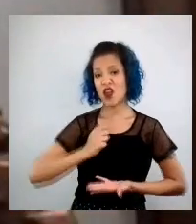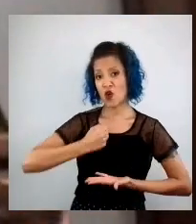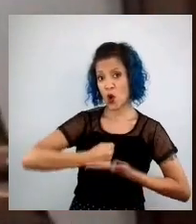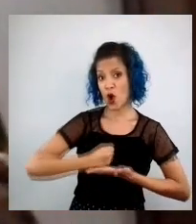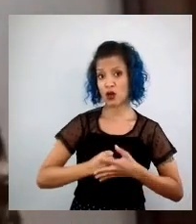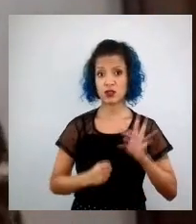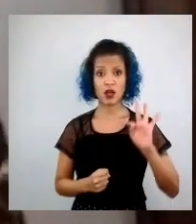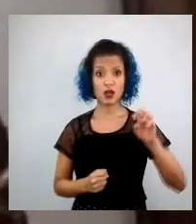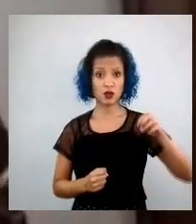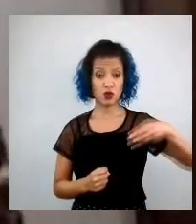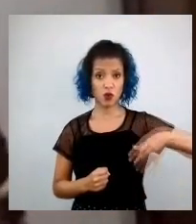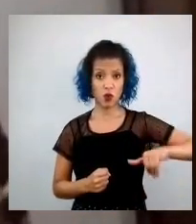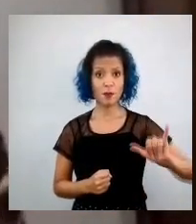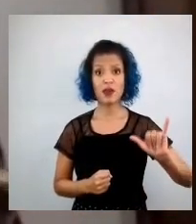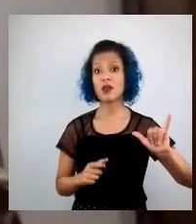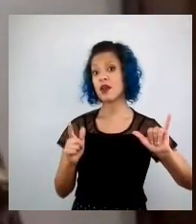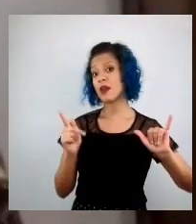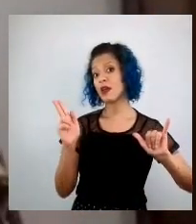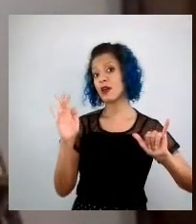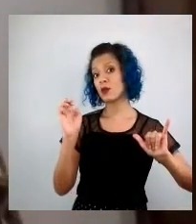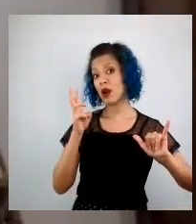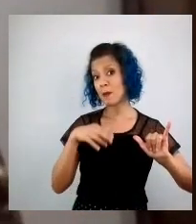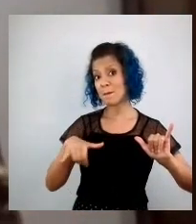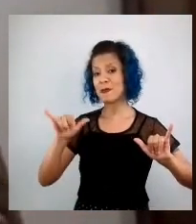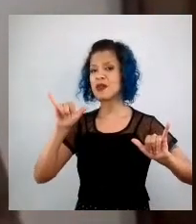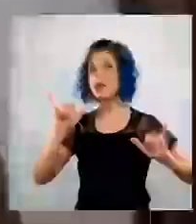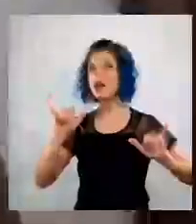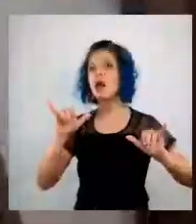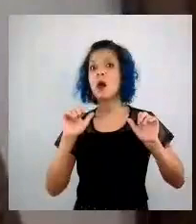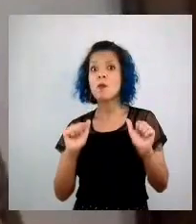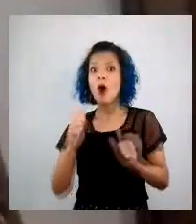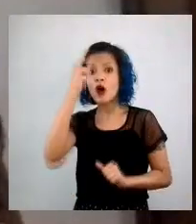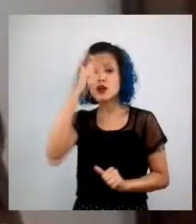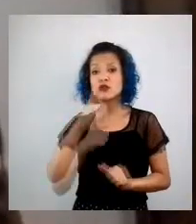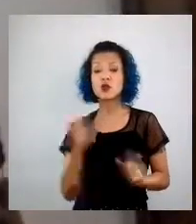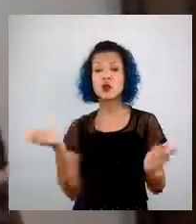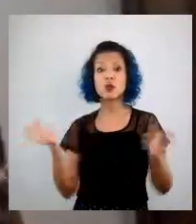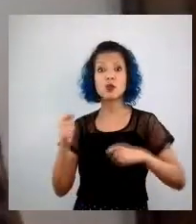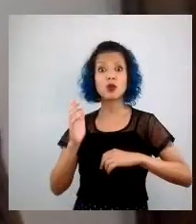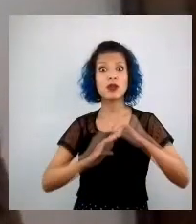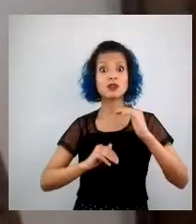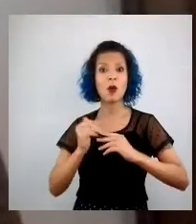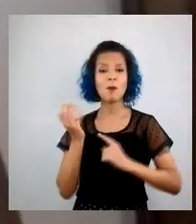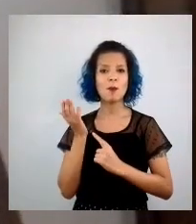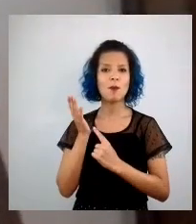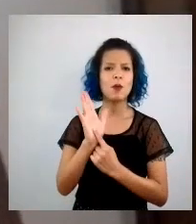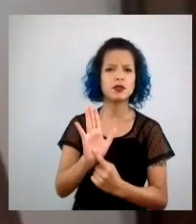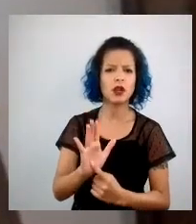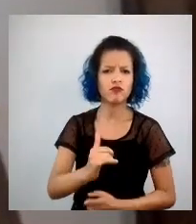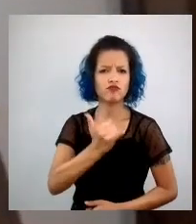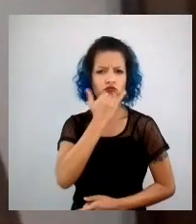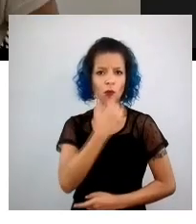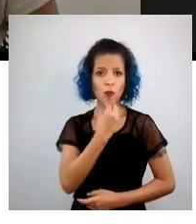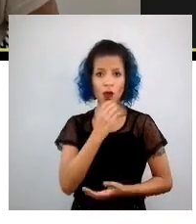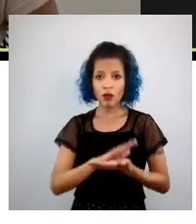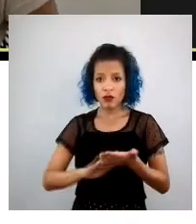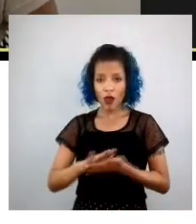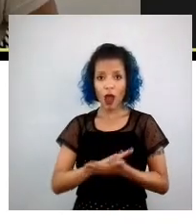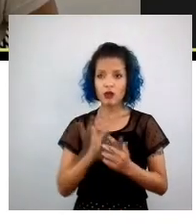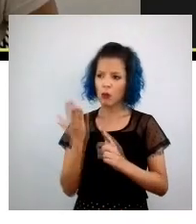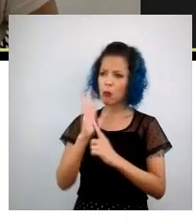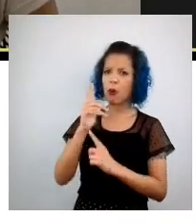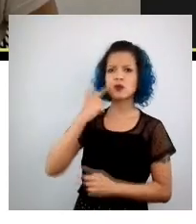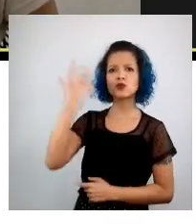esse sortimento de oportunidade de mostrar o meu potencial. Mas sem as oportunidades, como é que a gente conclui potencial, né? A gente